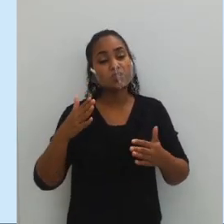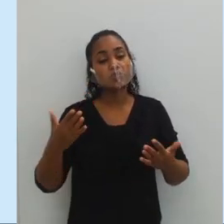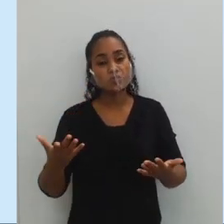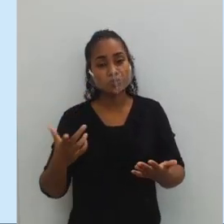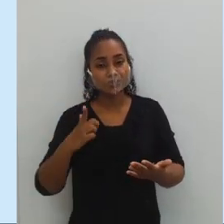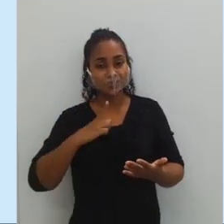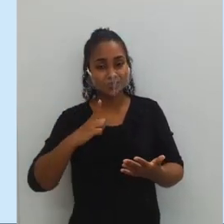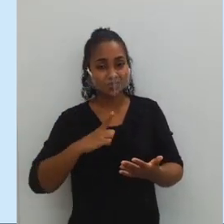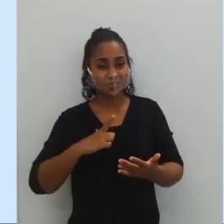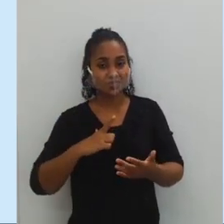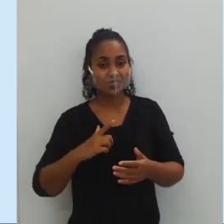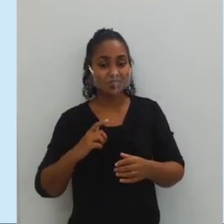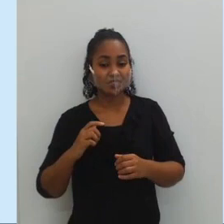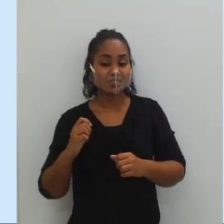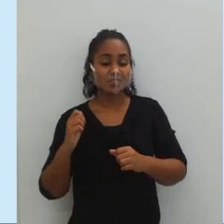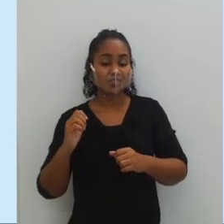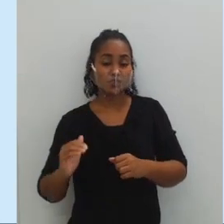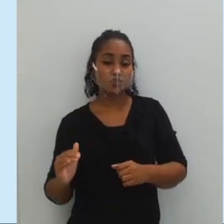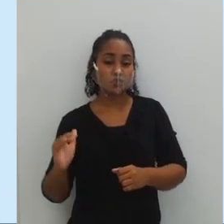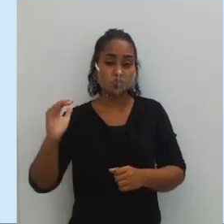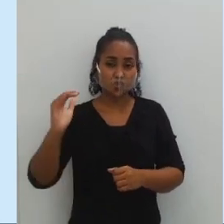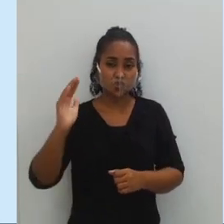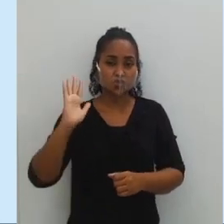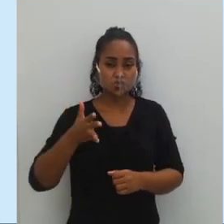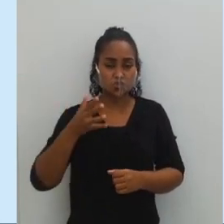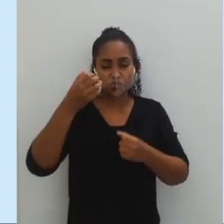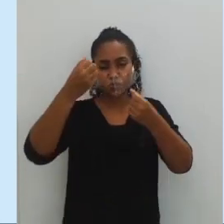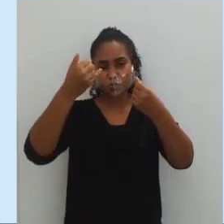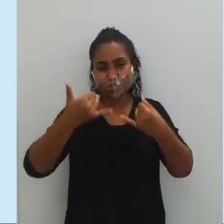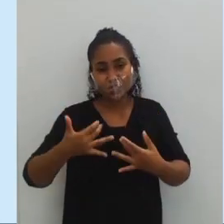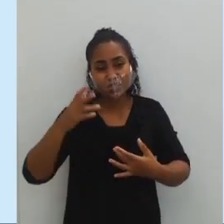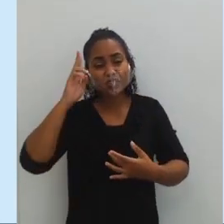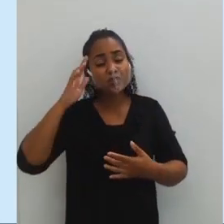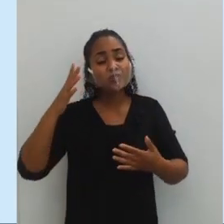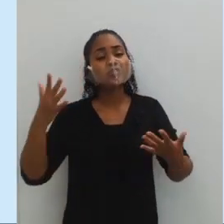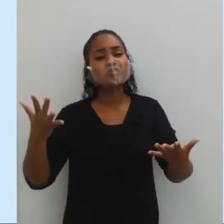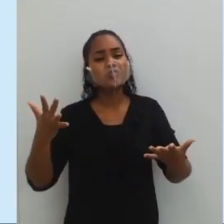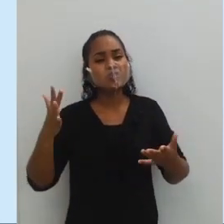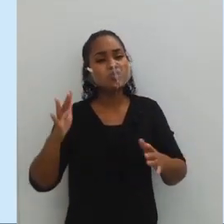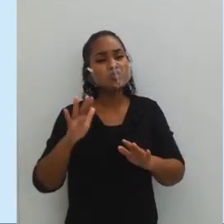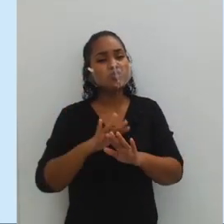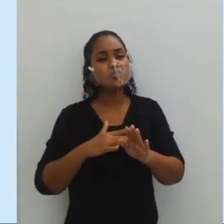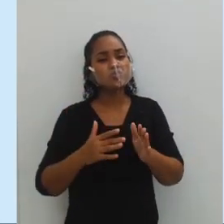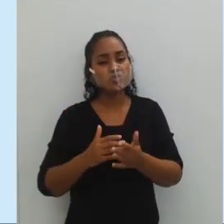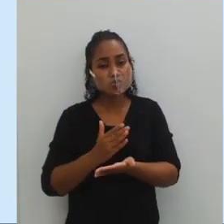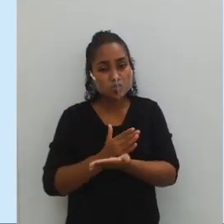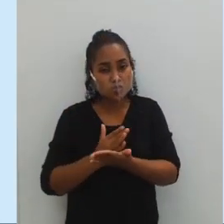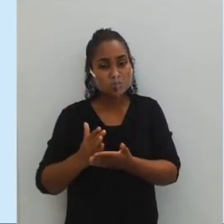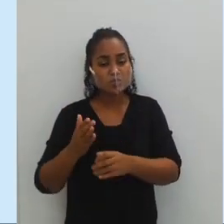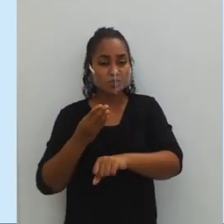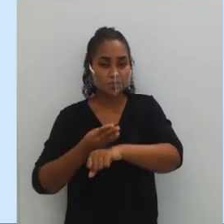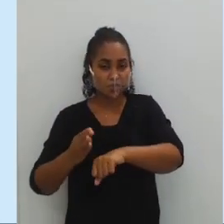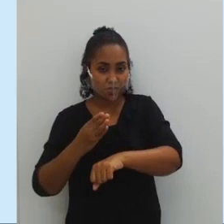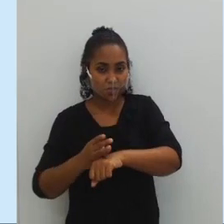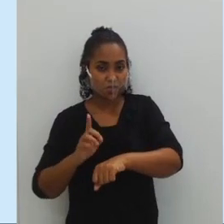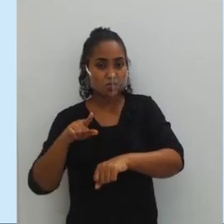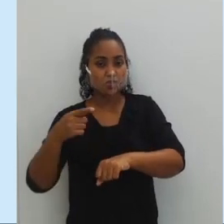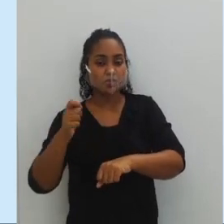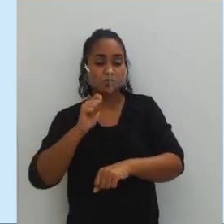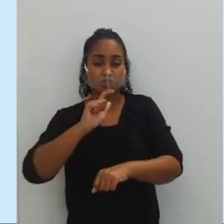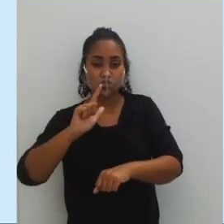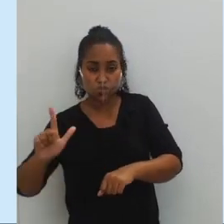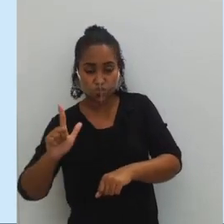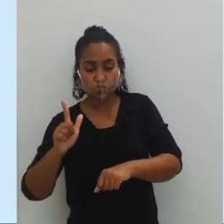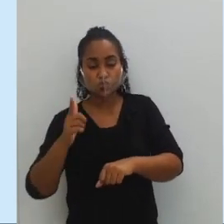principais graduações na fase adulta, que eu falei para vocês, quem lembra? Todo mundo inicia na branca e depois vem a